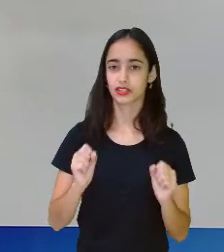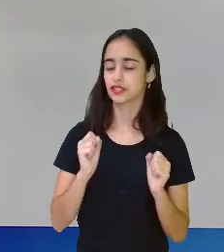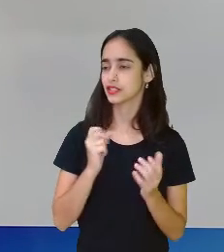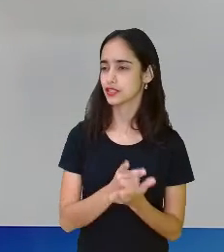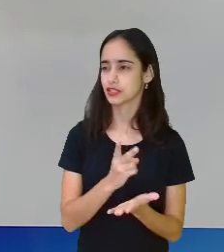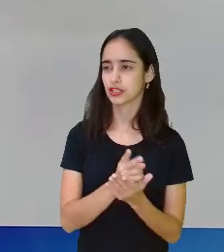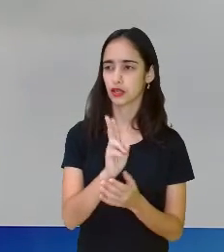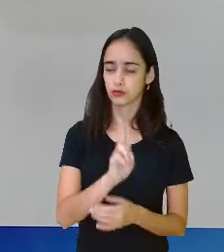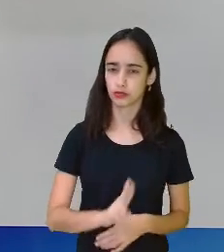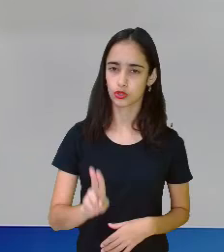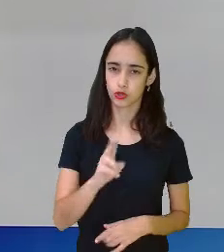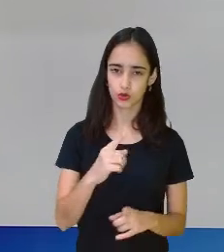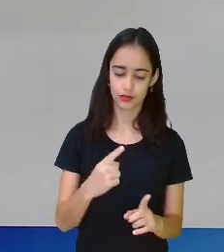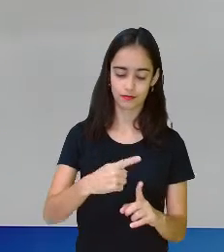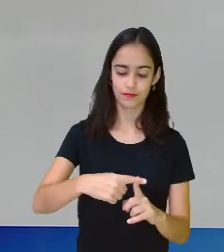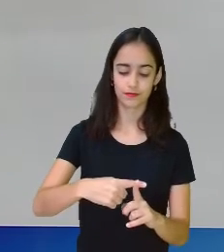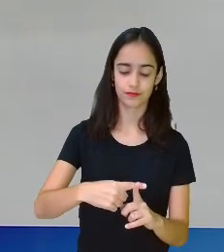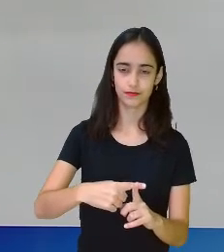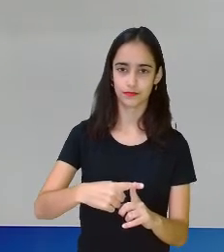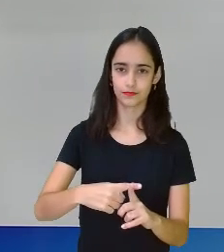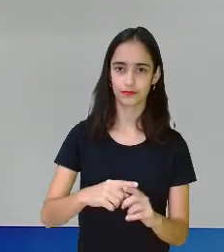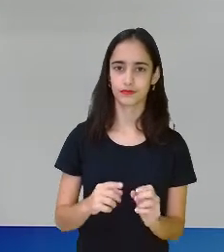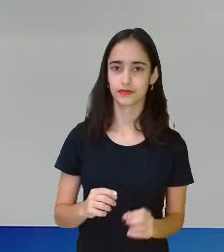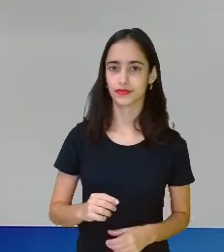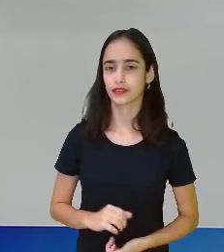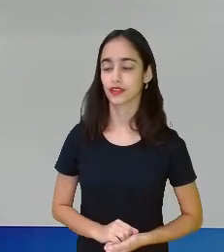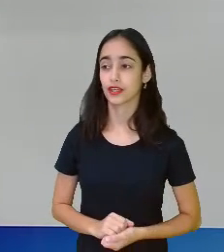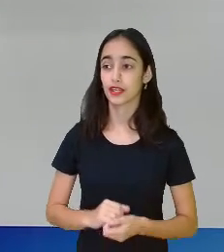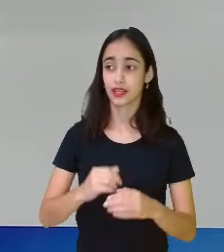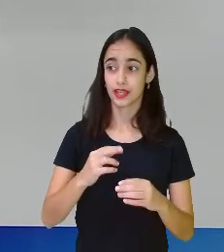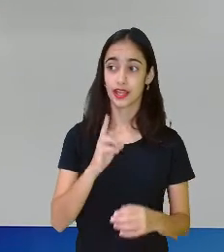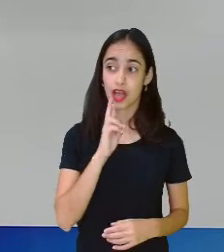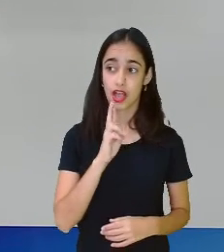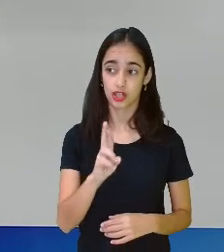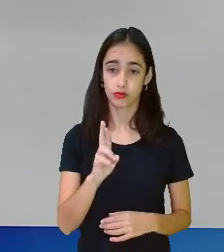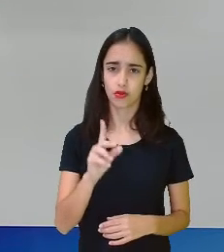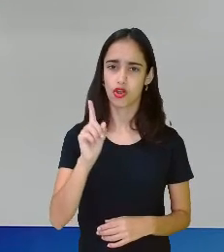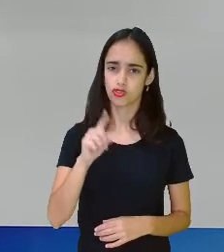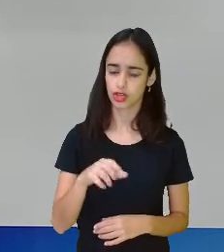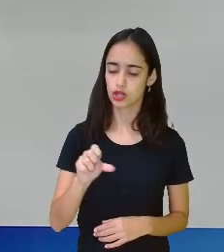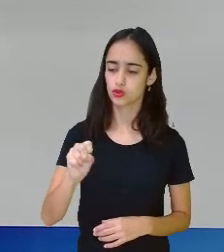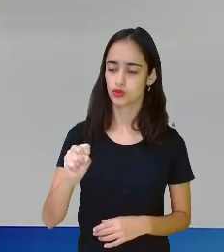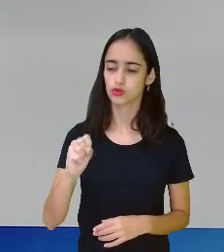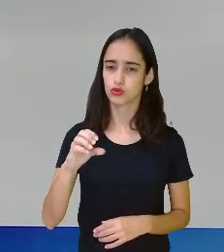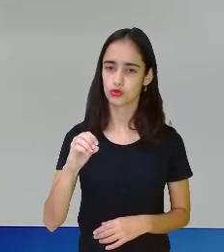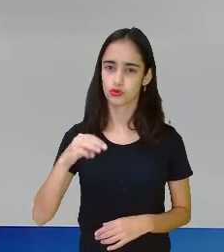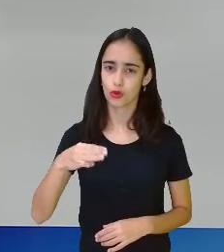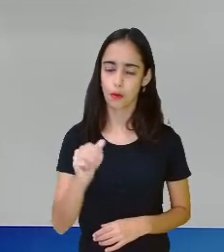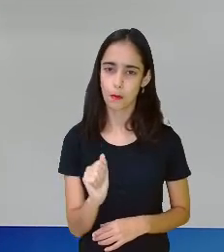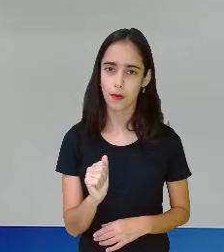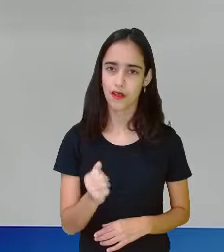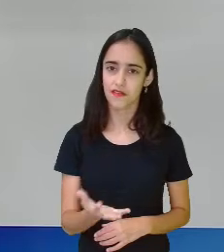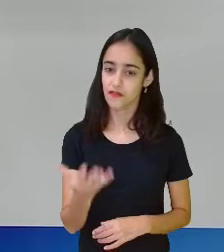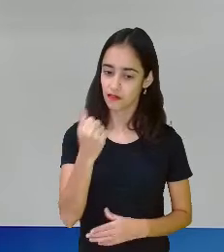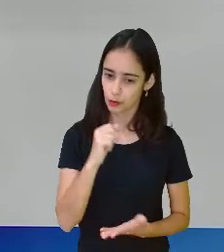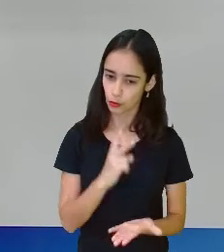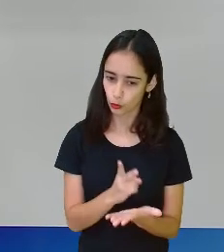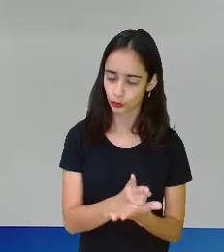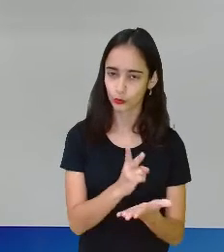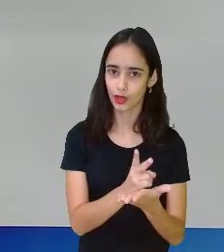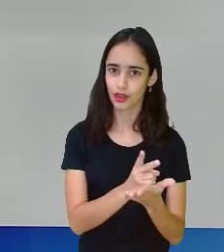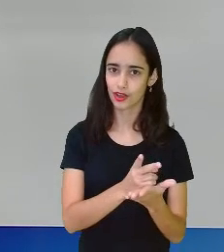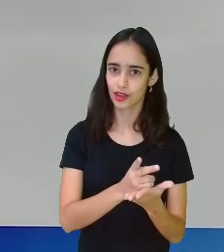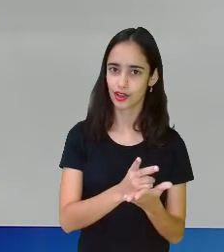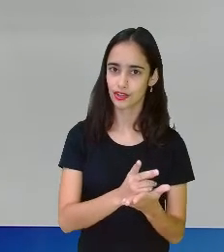foi 68, é conhecido como soma. Tranquilo? A gente pode continuar, já dá para a